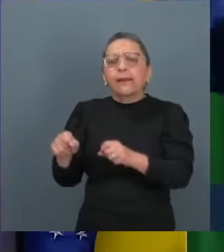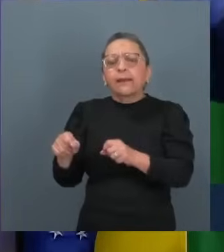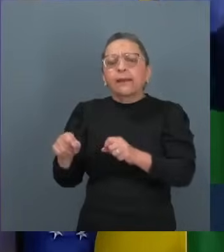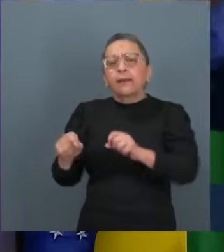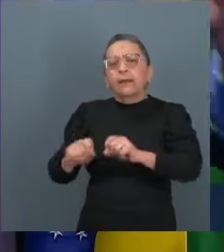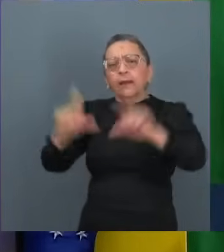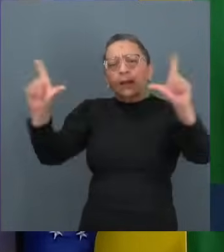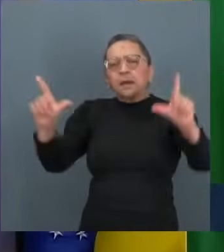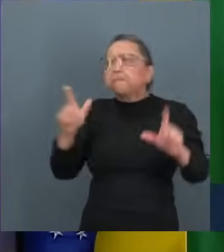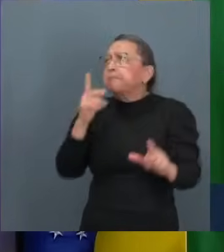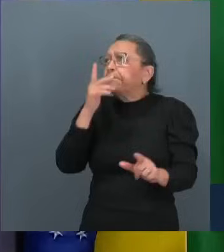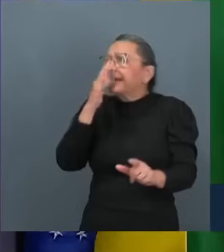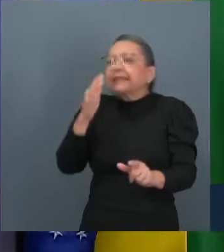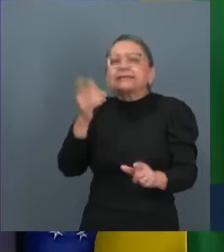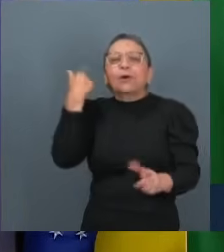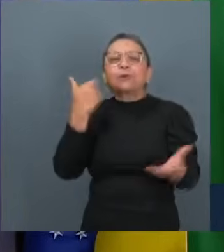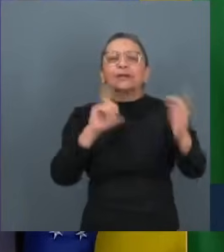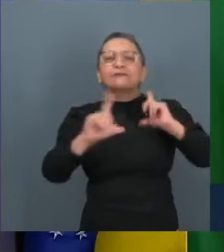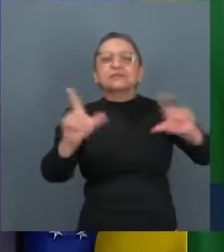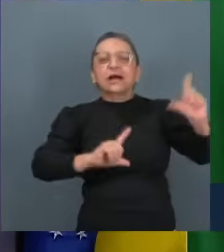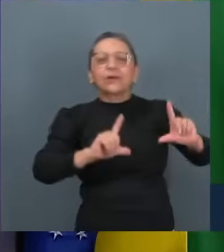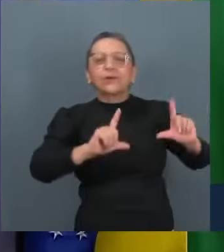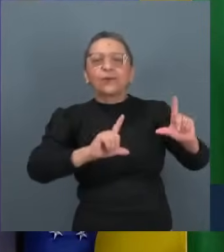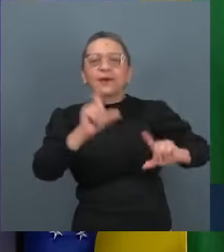uma escolinha do professor Raimundo.